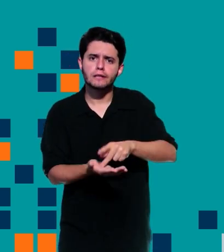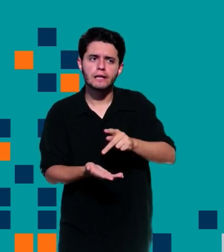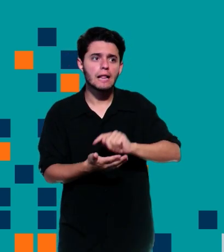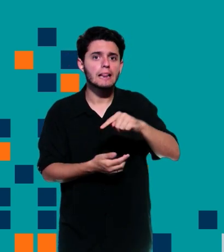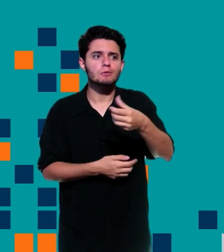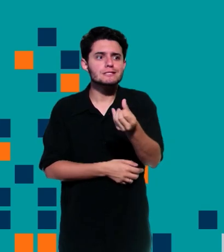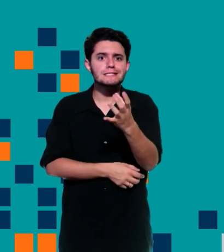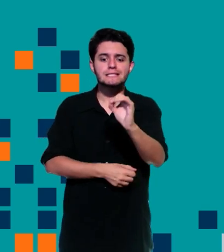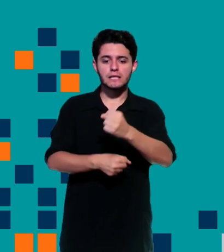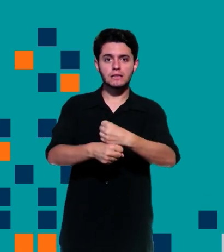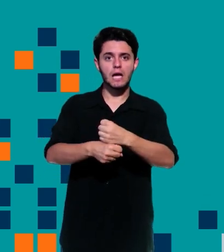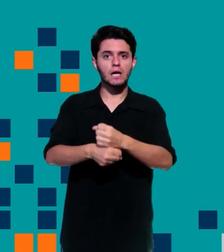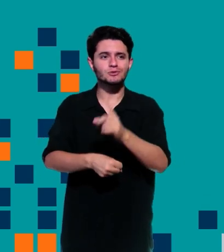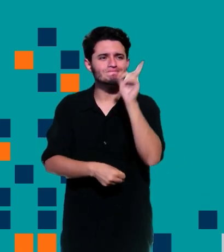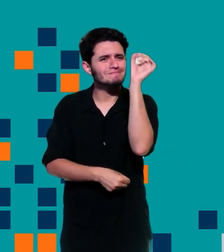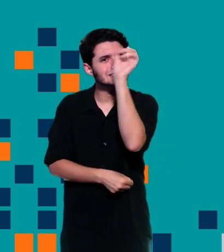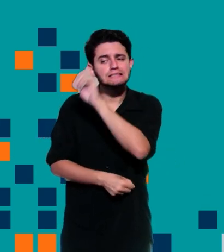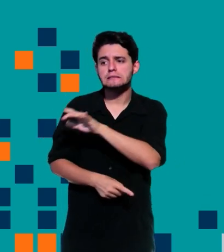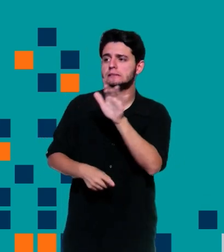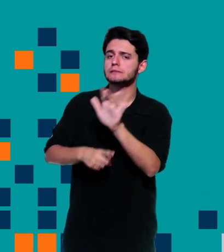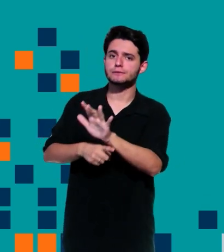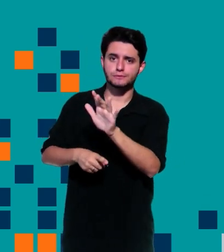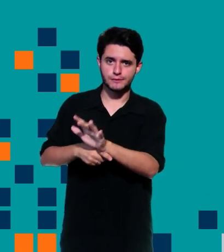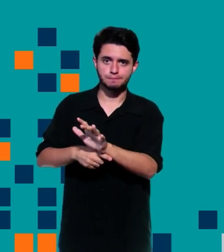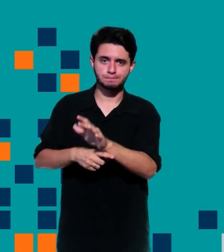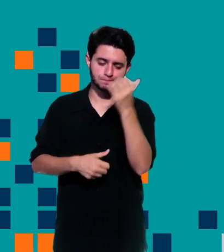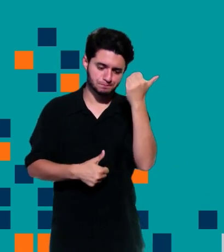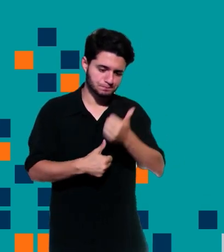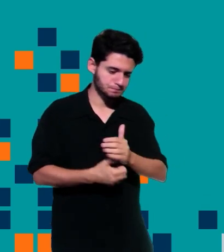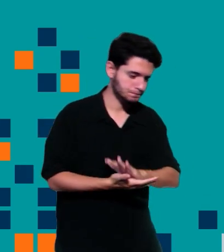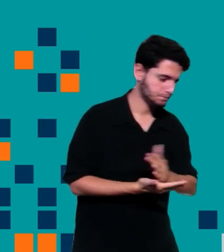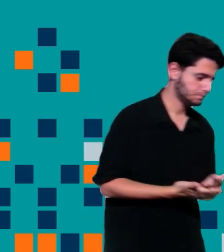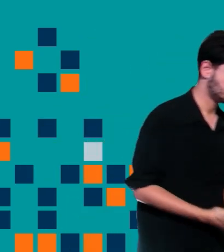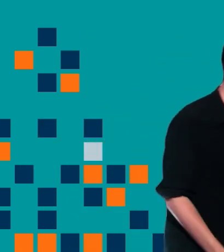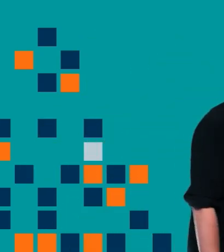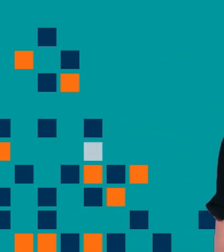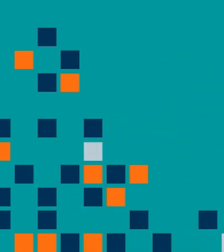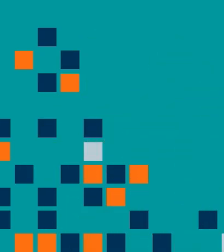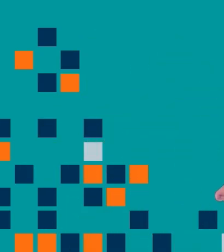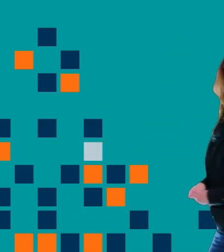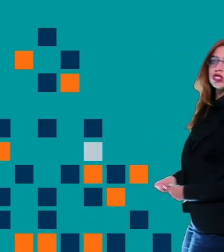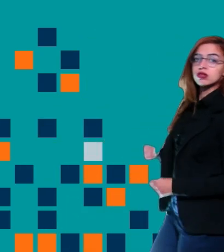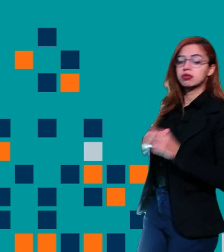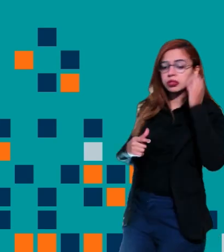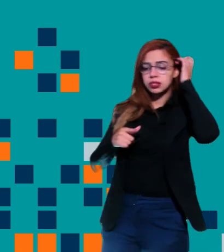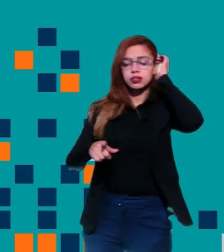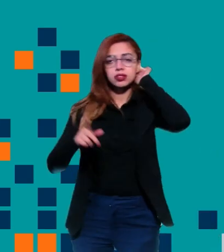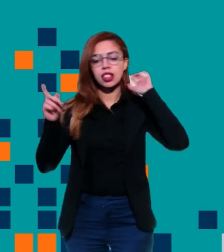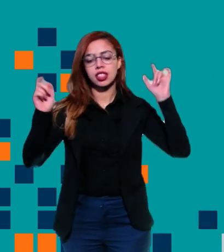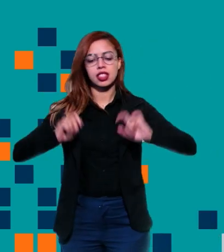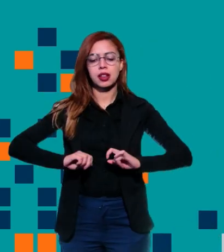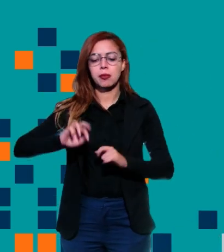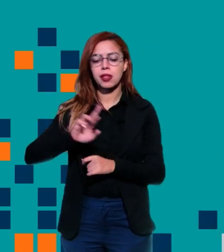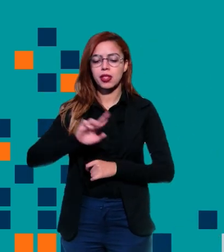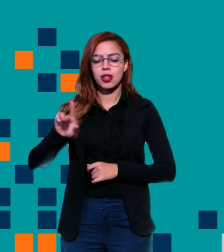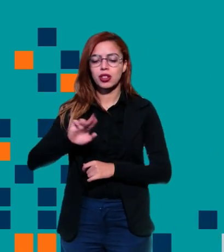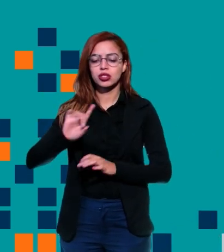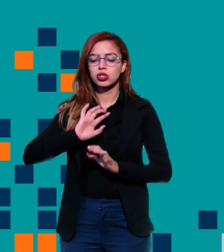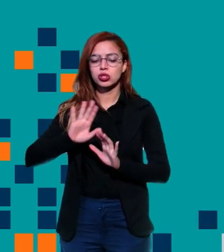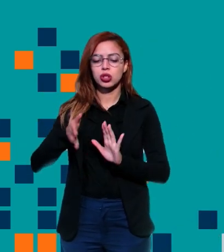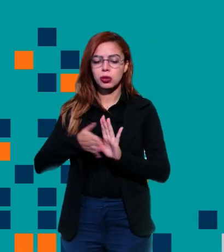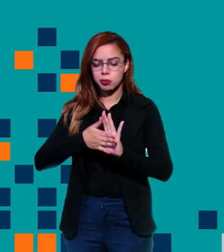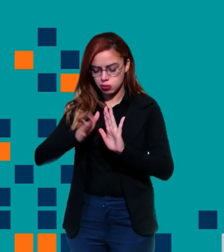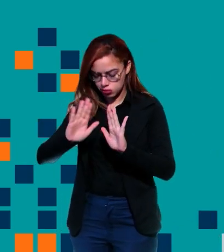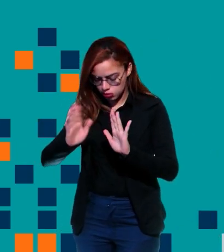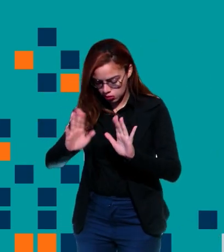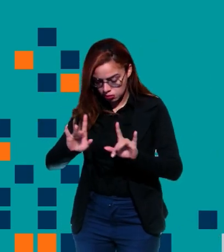de difícil manutenção e execução, mas o Sérgio tinha essa capacidade, né, realmente não só de propor, mas de